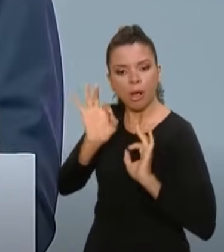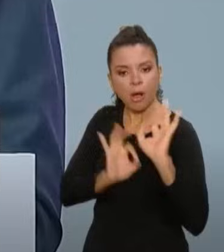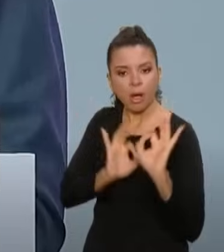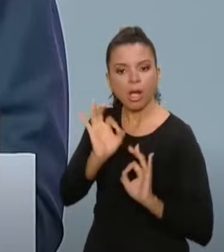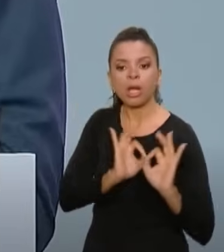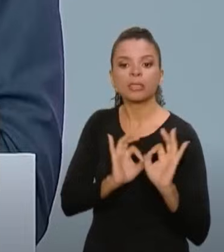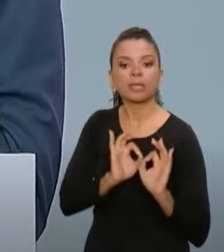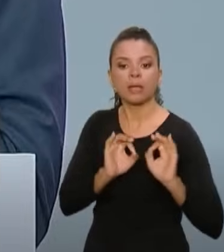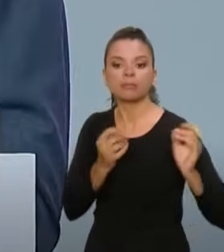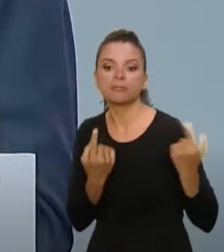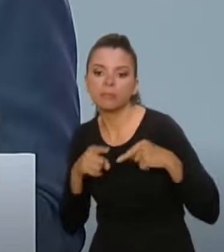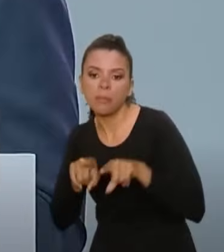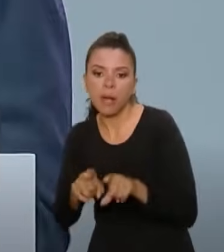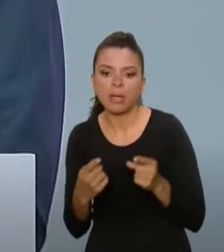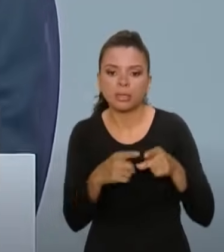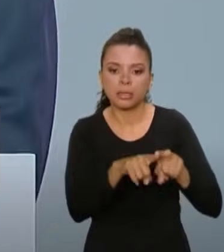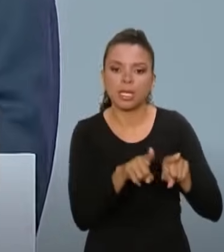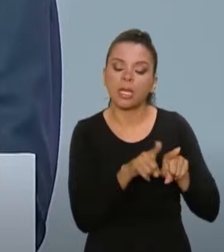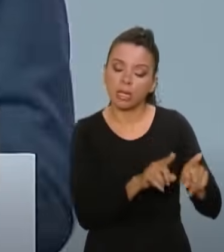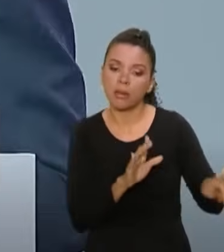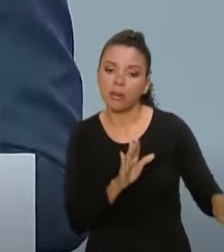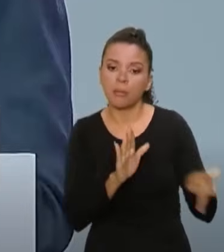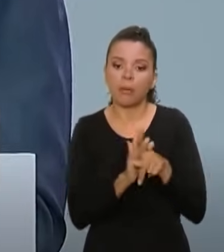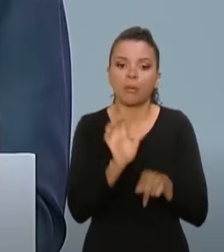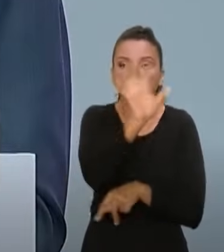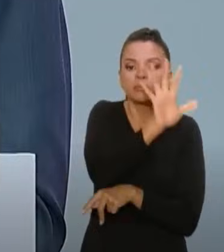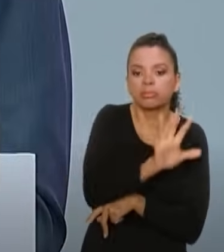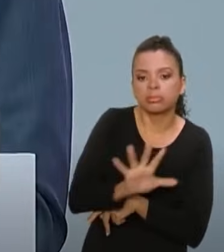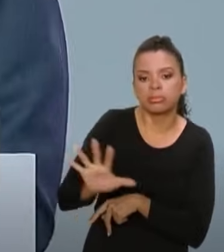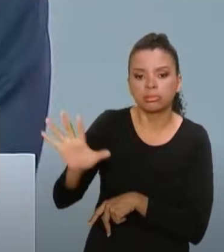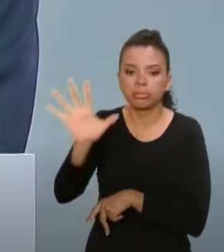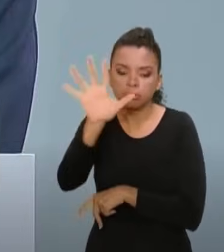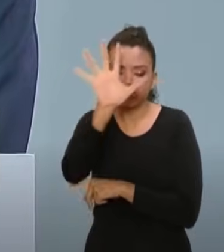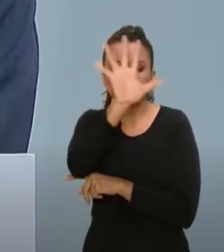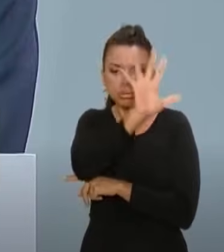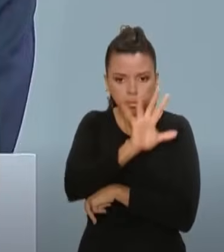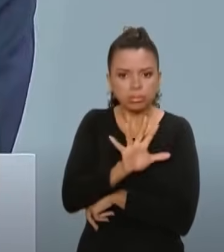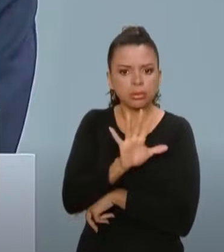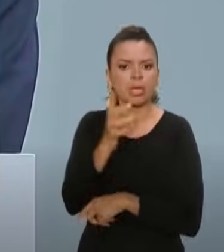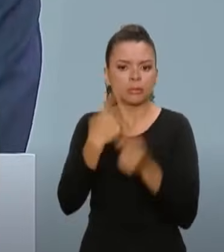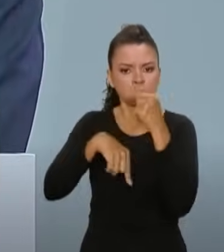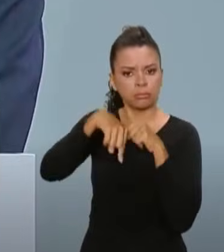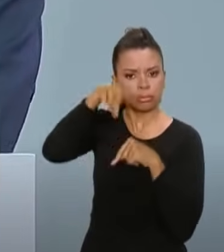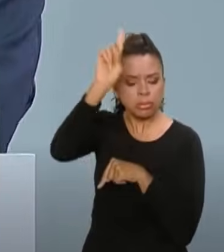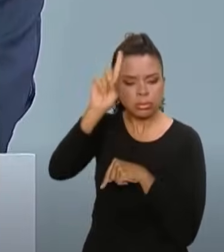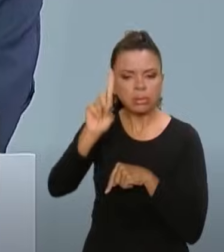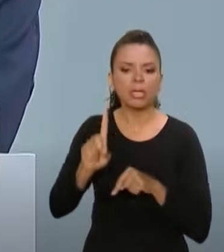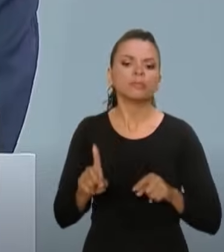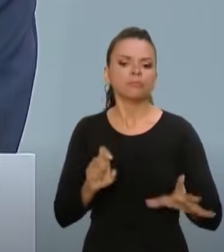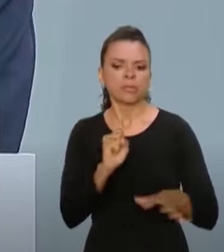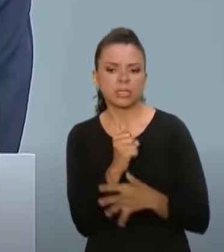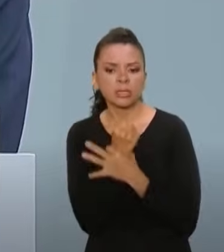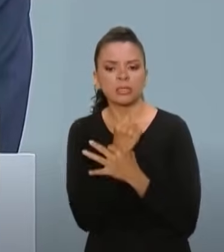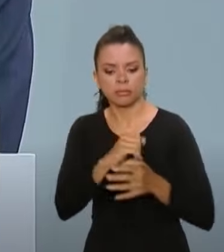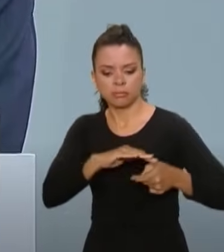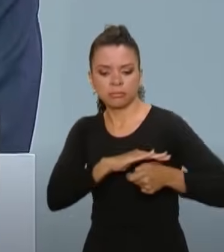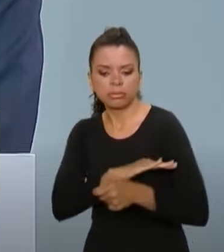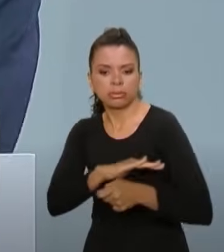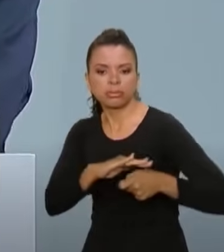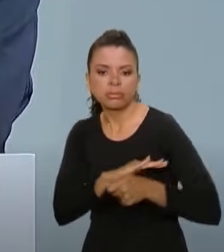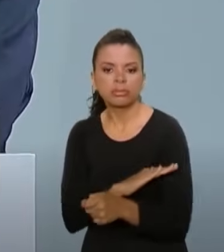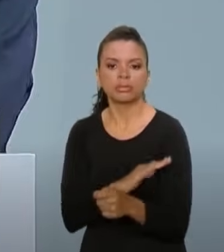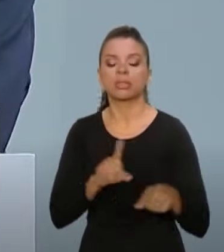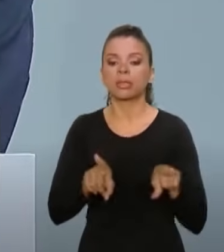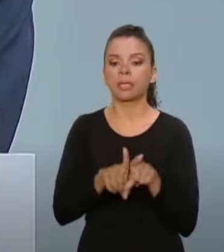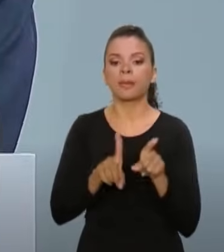contribuições nacionalmente determinadas ambiciosas, assegurar financiamento, transferência de